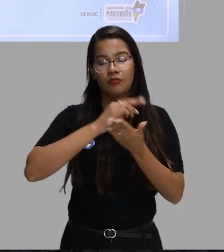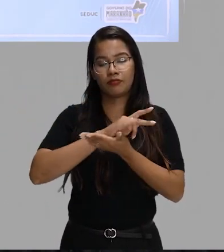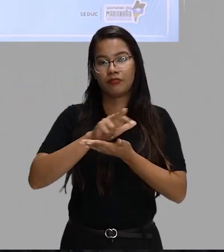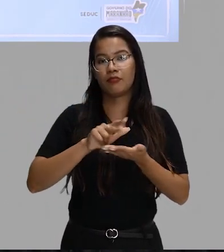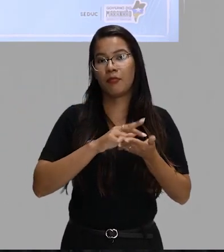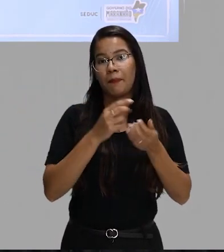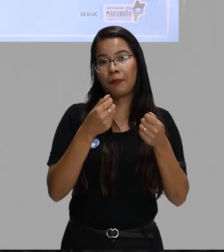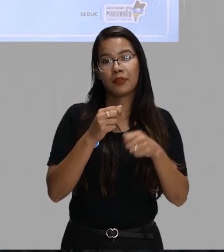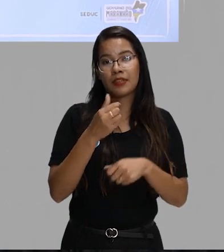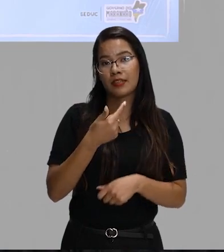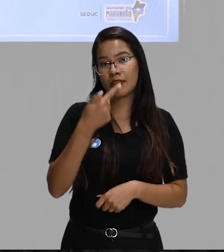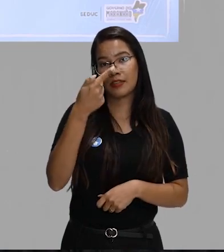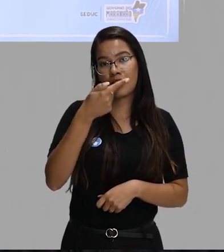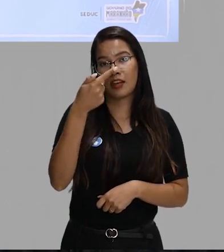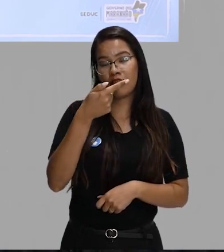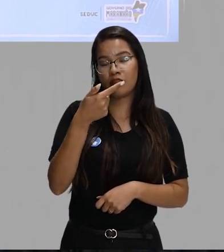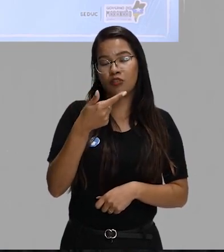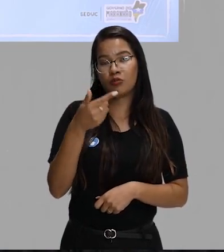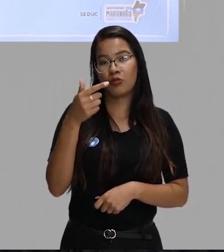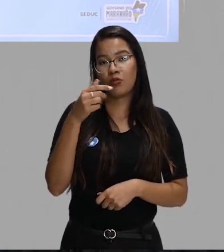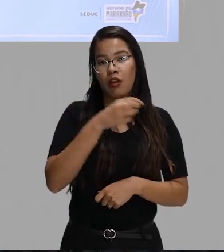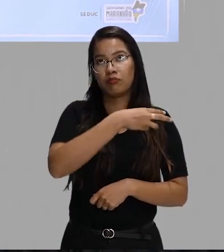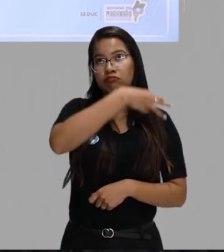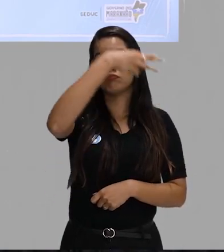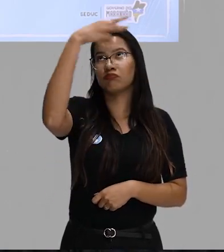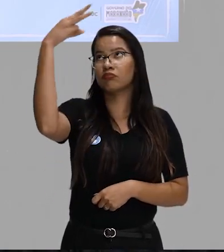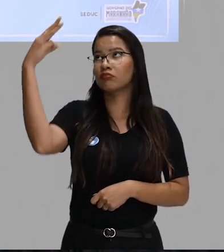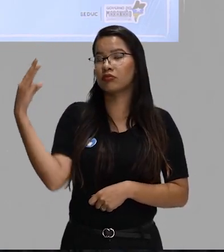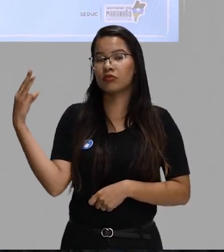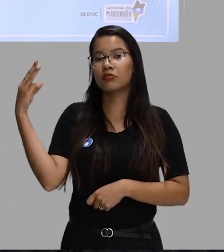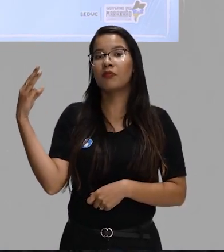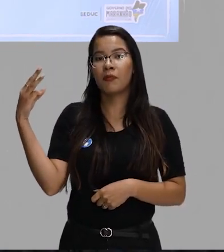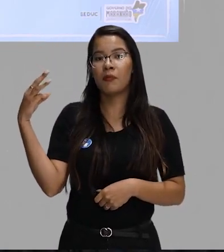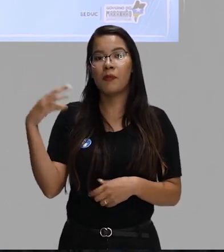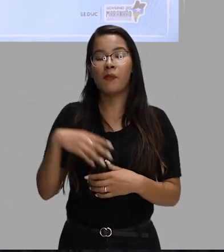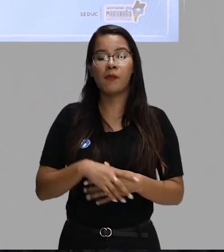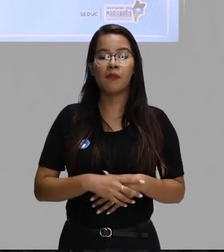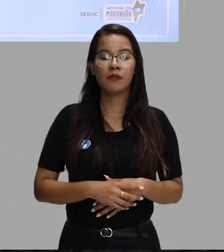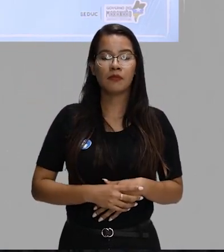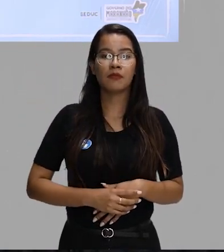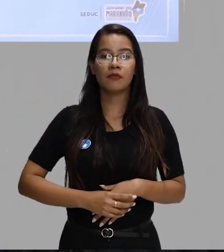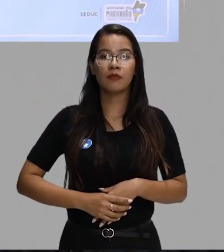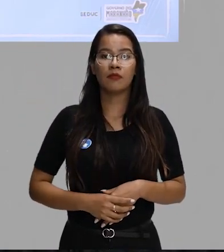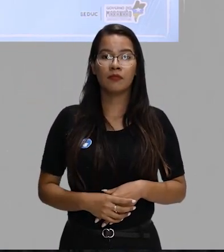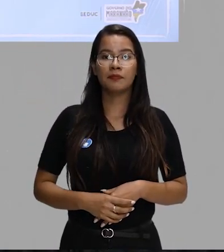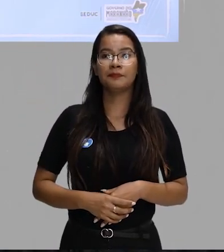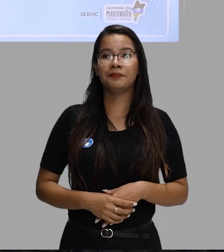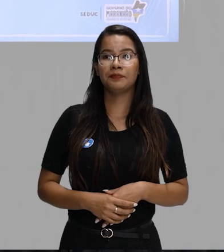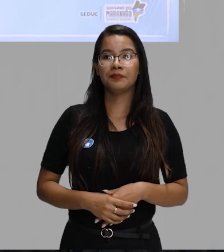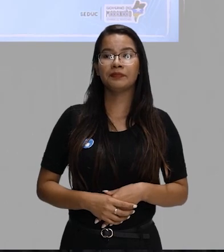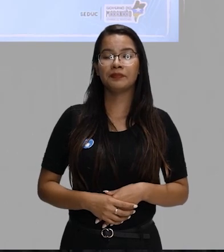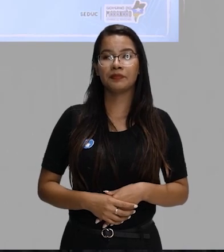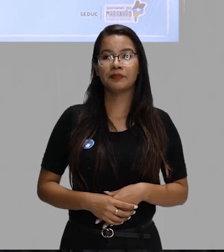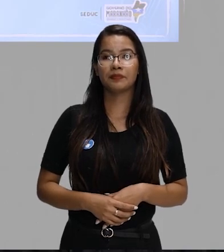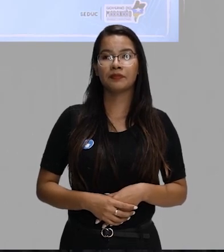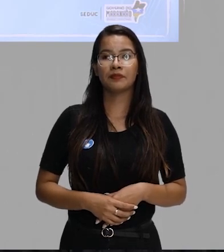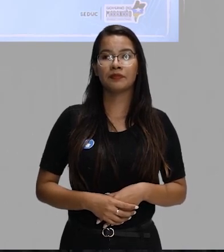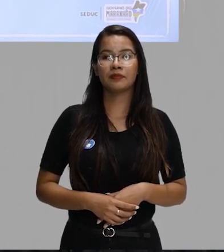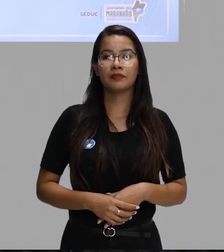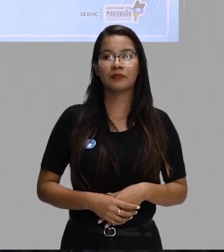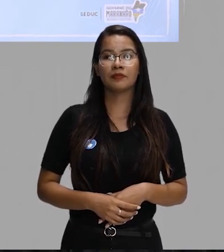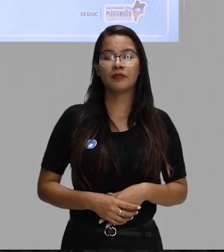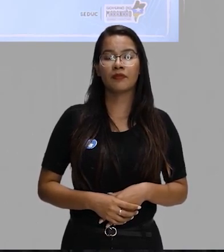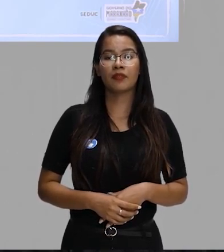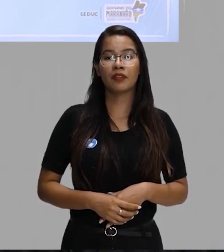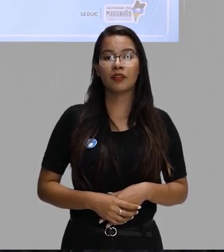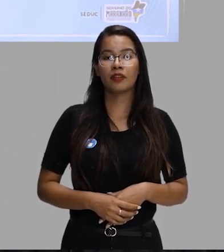o amarelo, o verde, o azul, o anil e o violeta, né, que são as